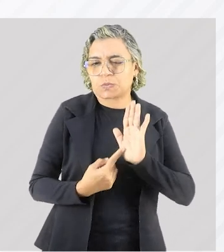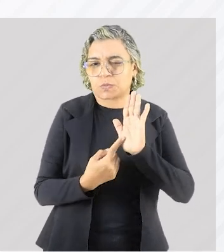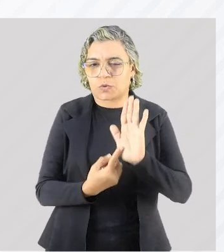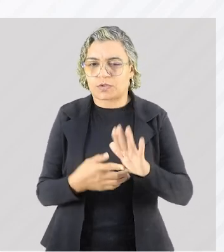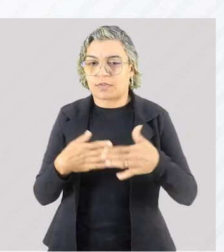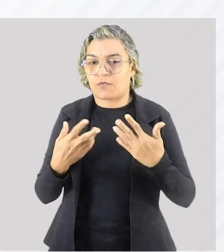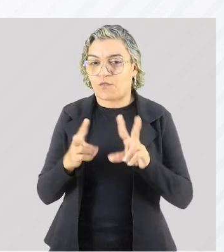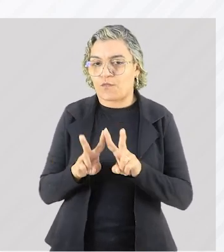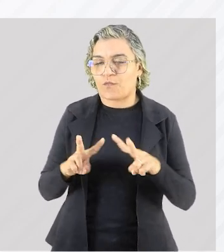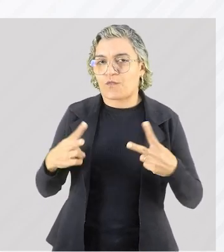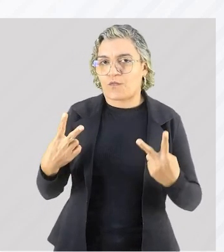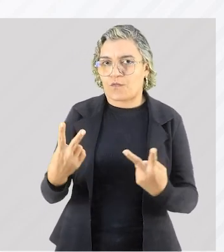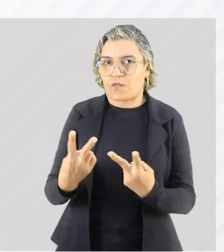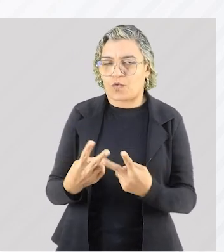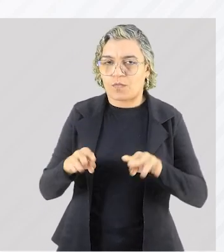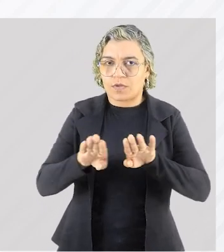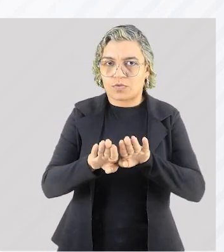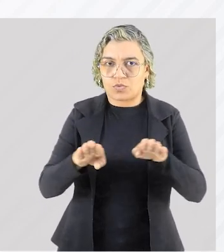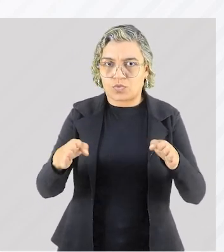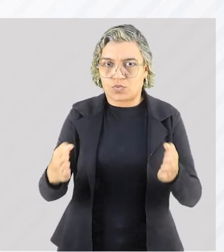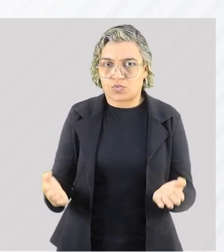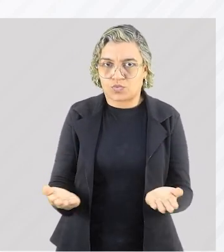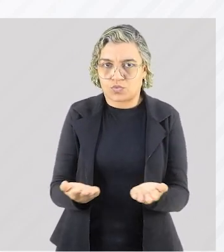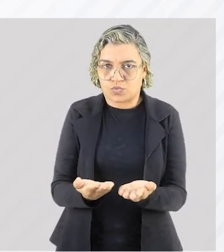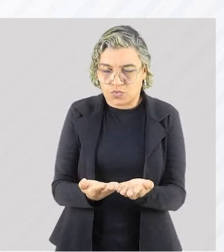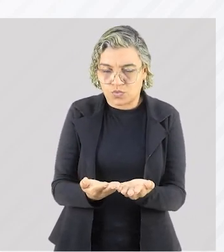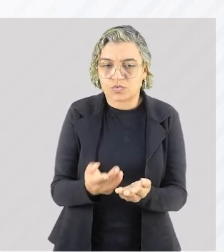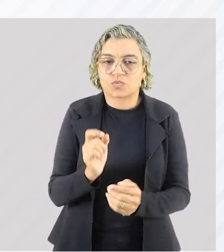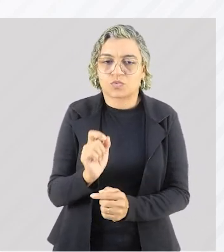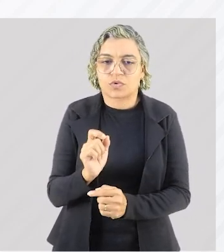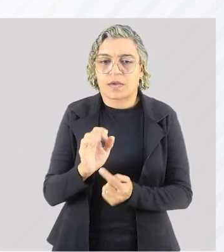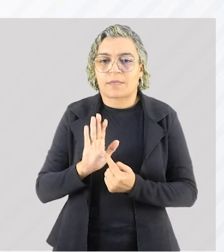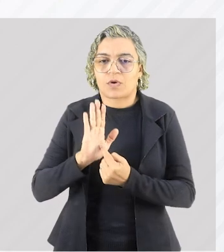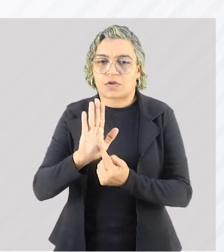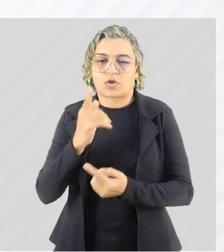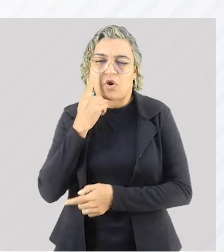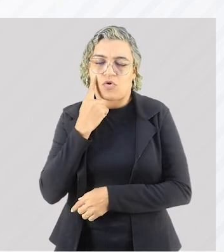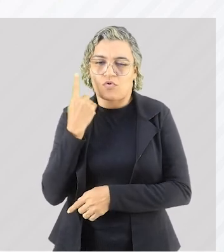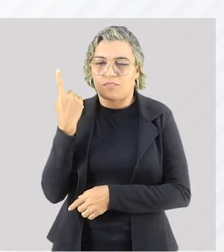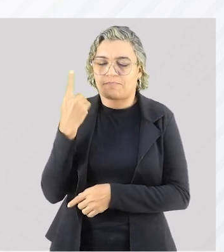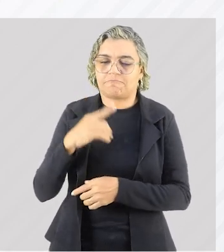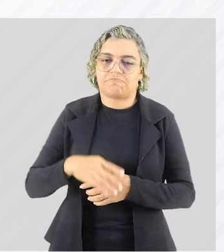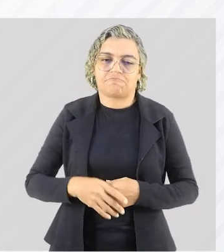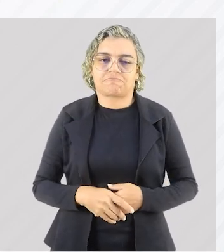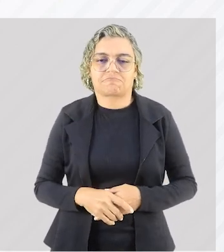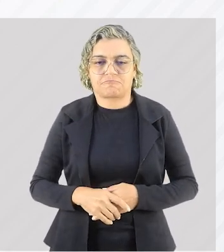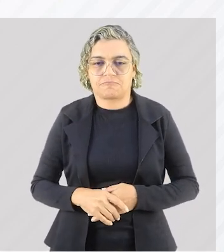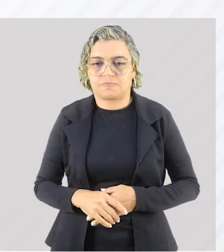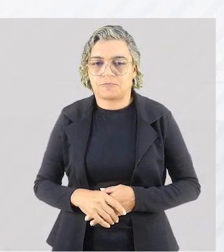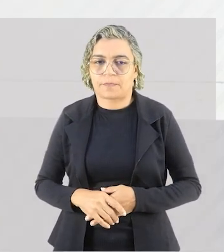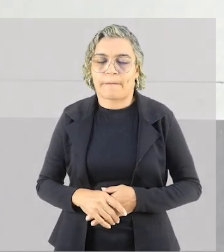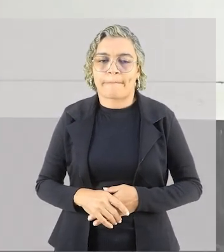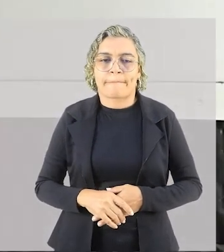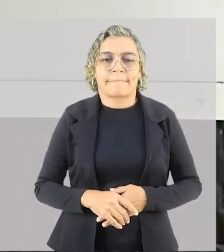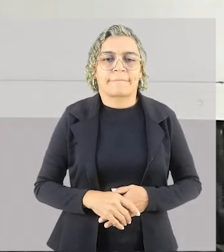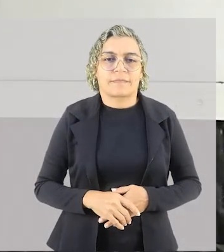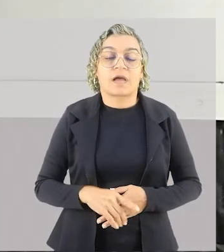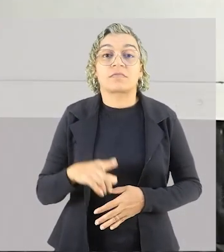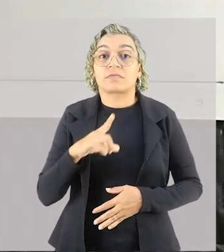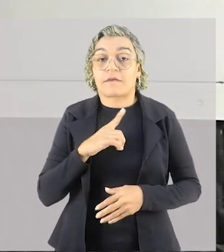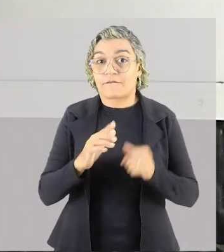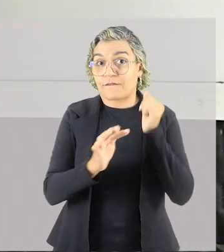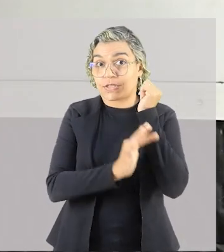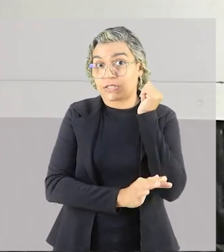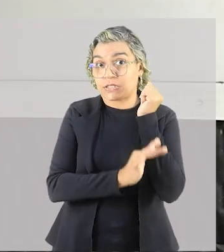sólido representado é igual a... Olha só, Tommy, uma questão até que envolve um pouco de física,